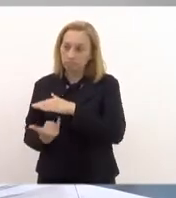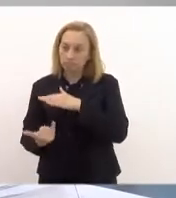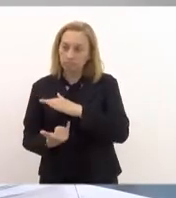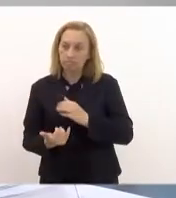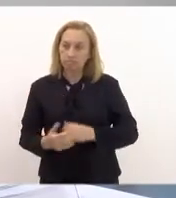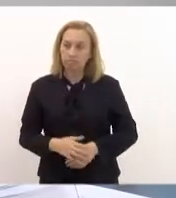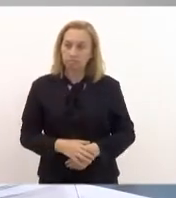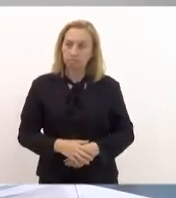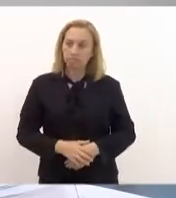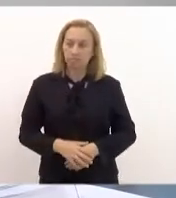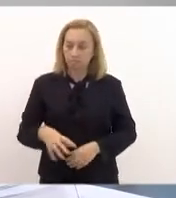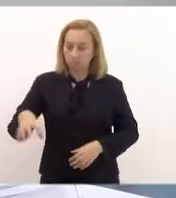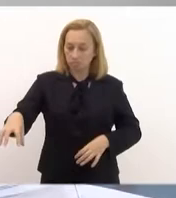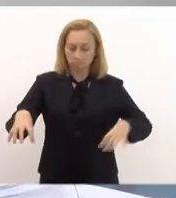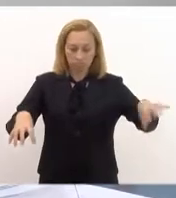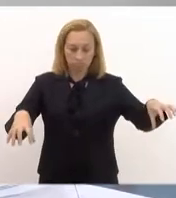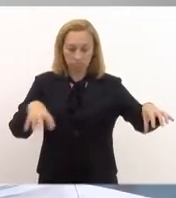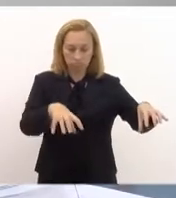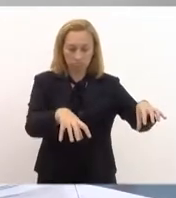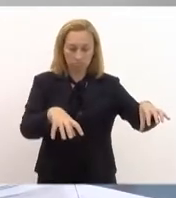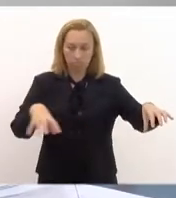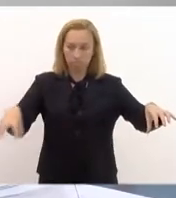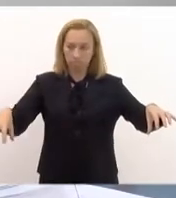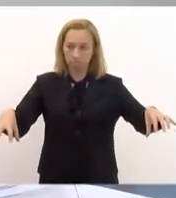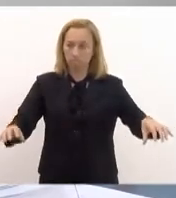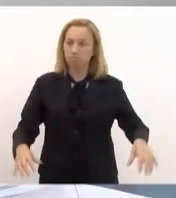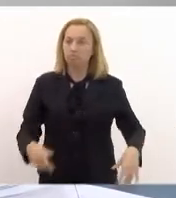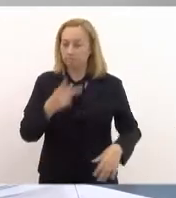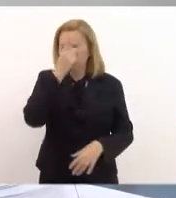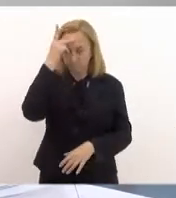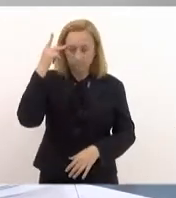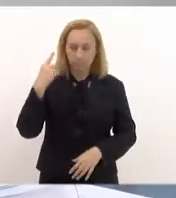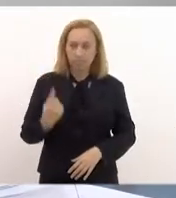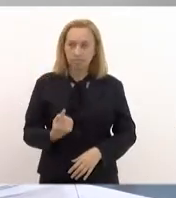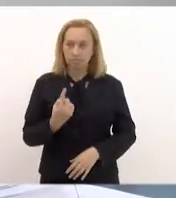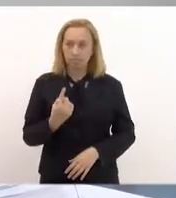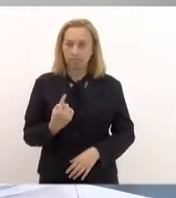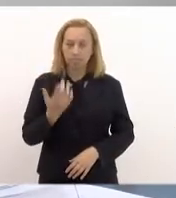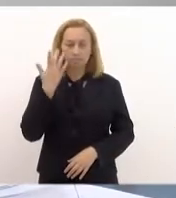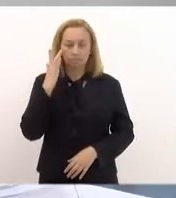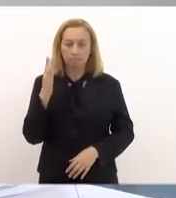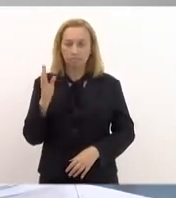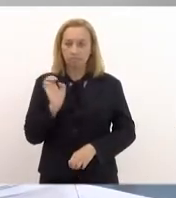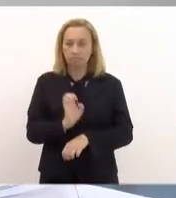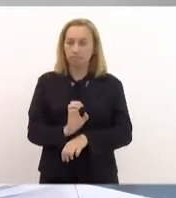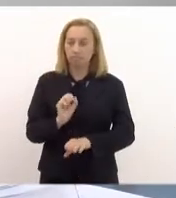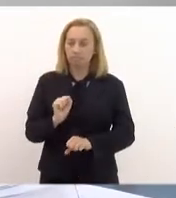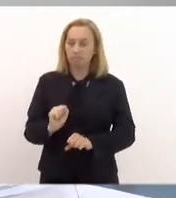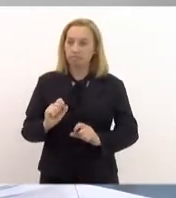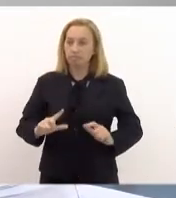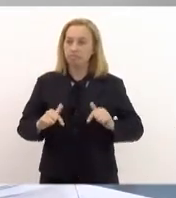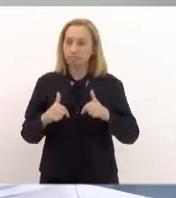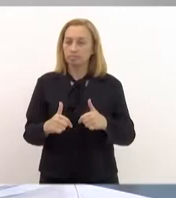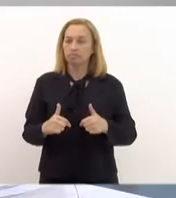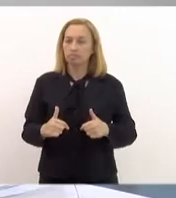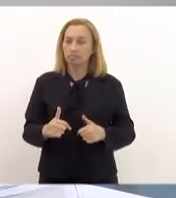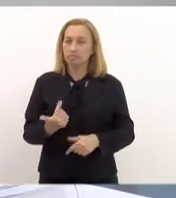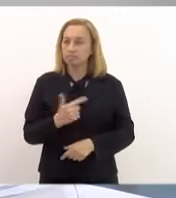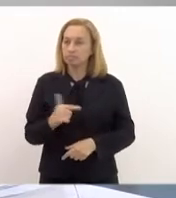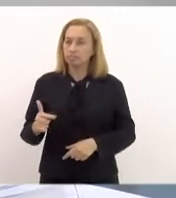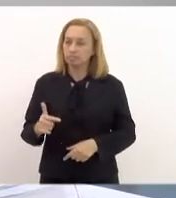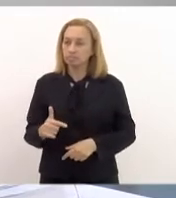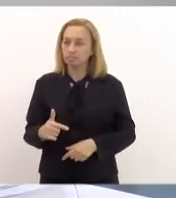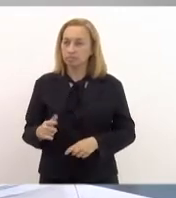um agente que caiu do céu e que acha que o Estado pode funcionar sem